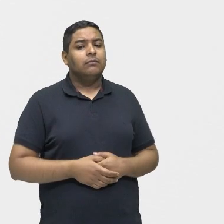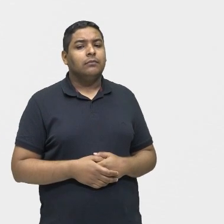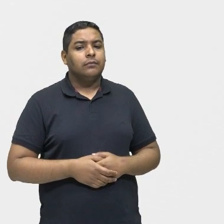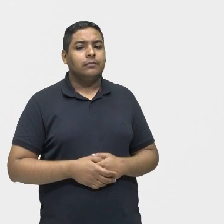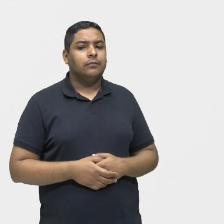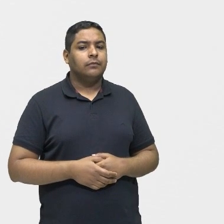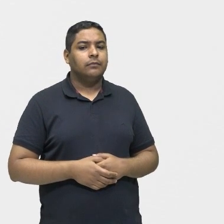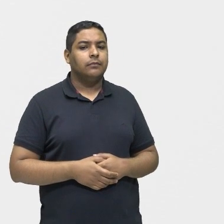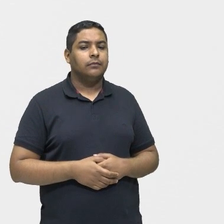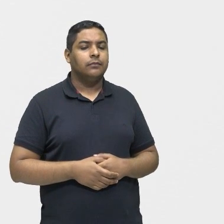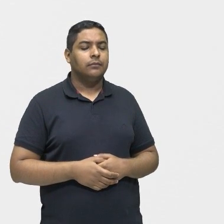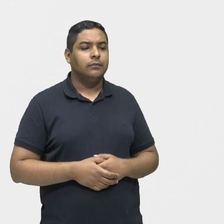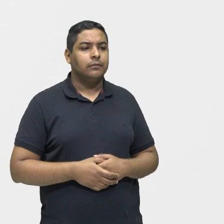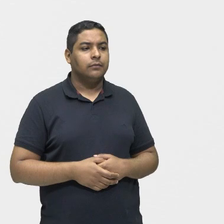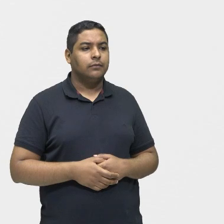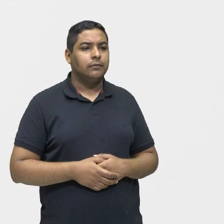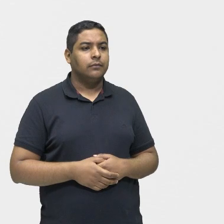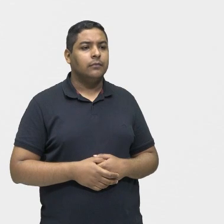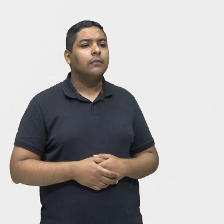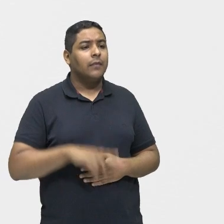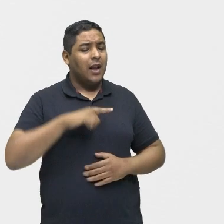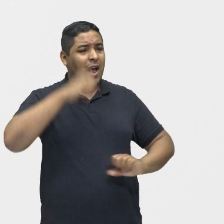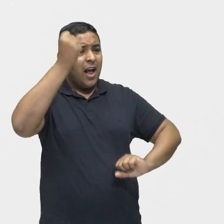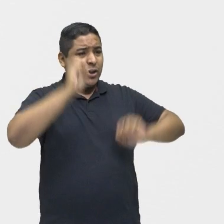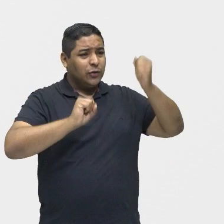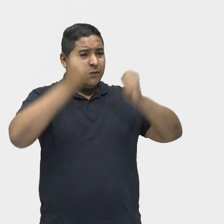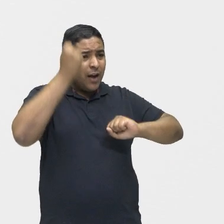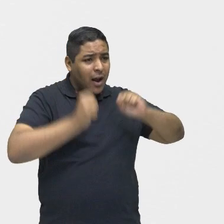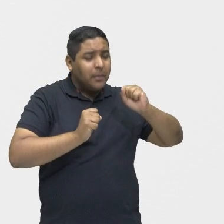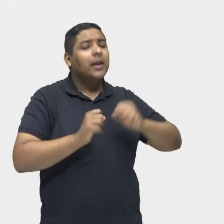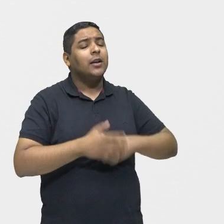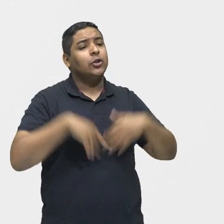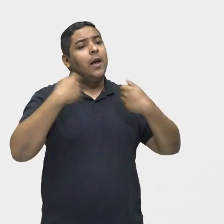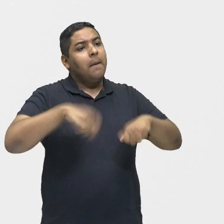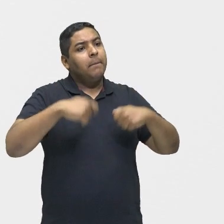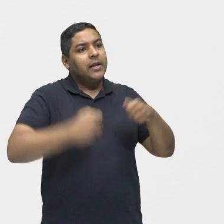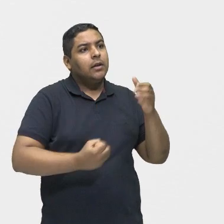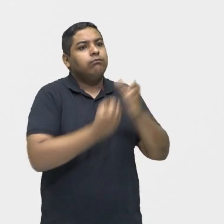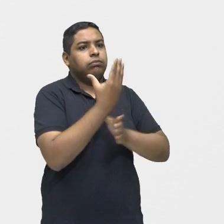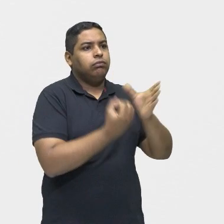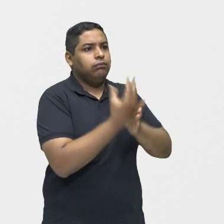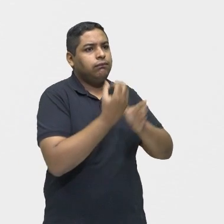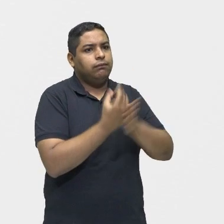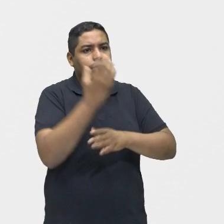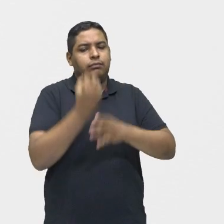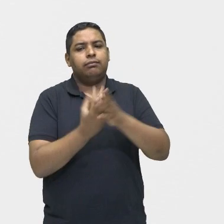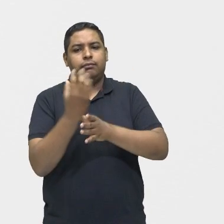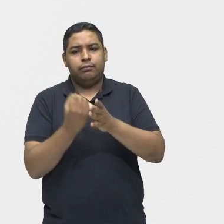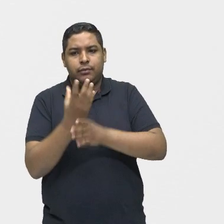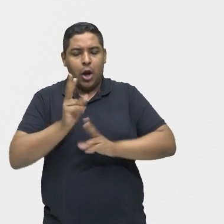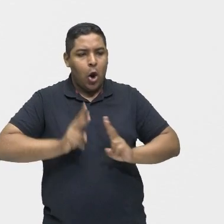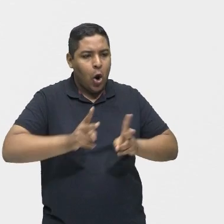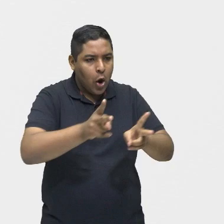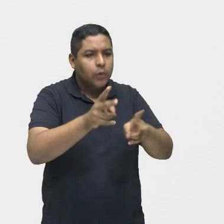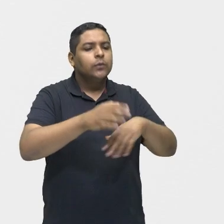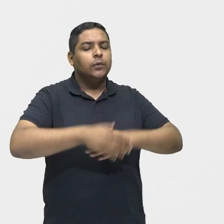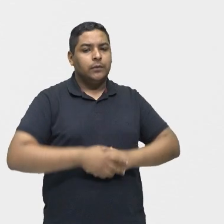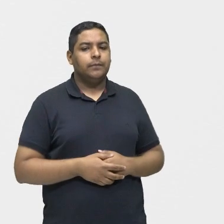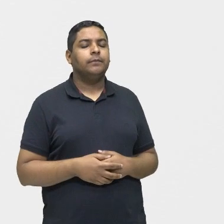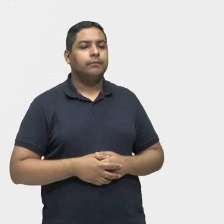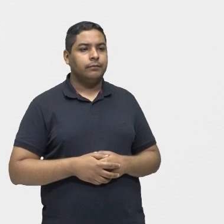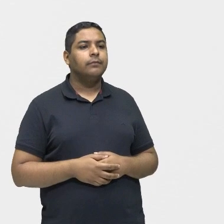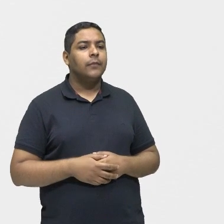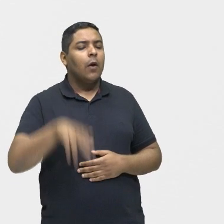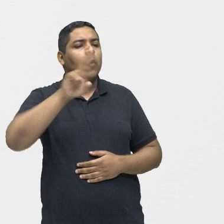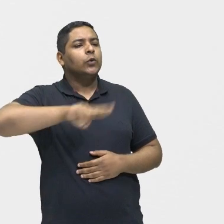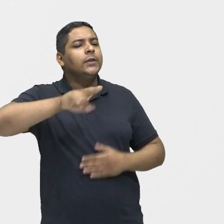must produce, as fábricas, né, precisam produzir mais, produce more, and use raw material, e